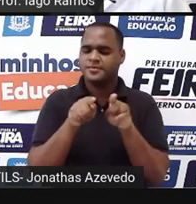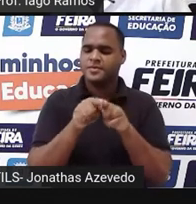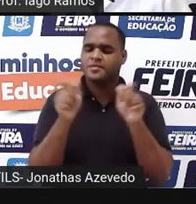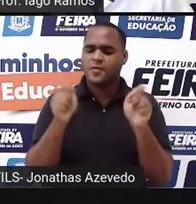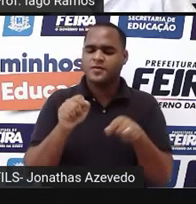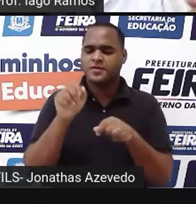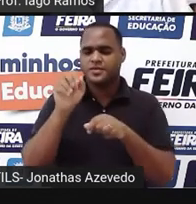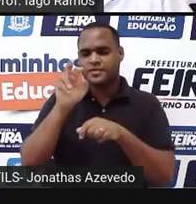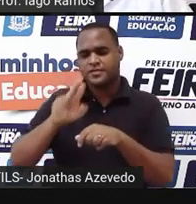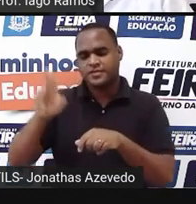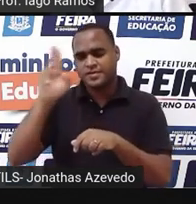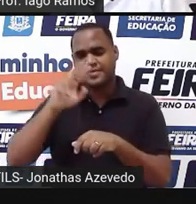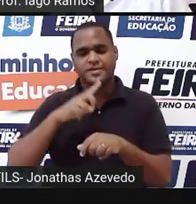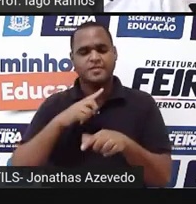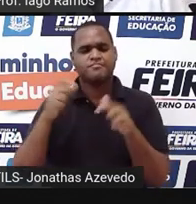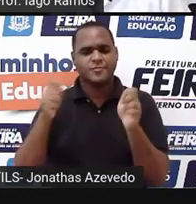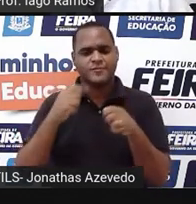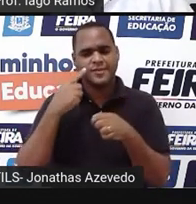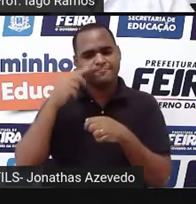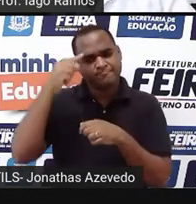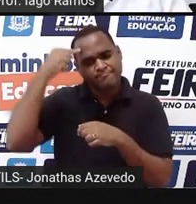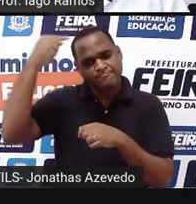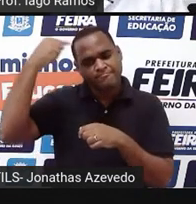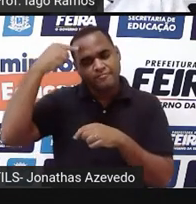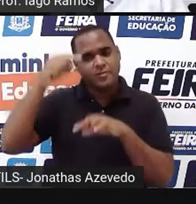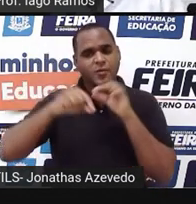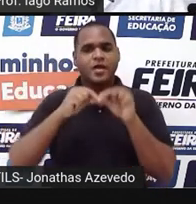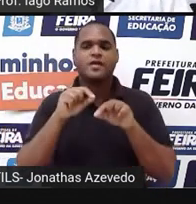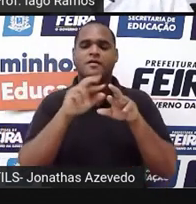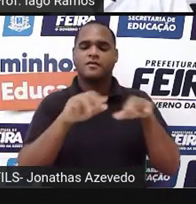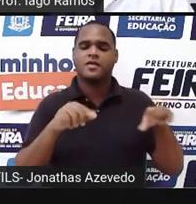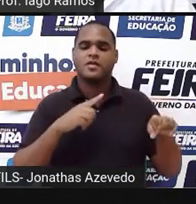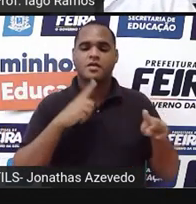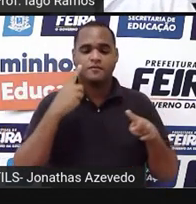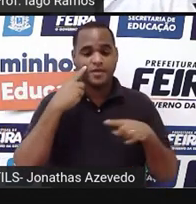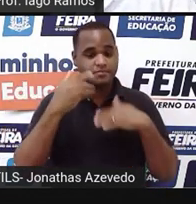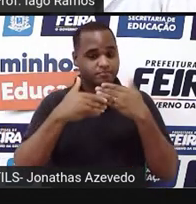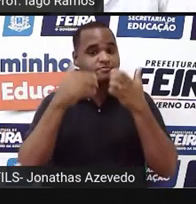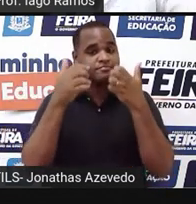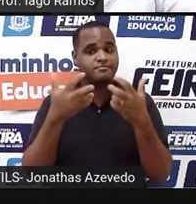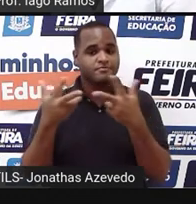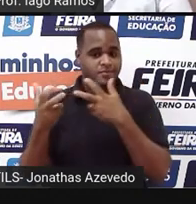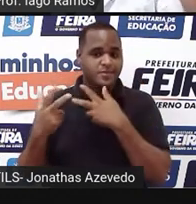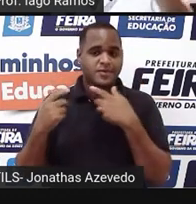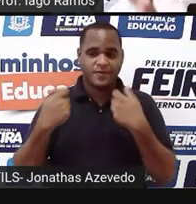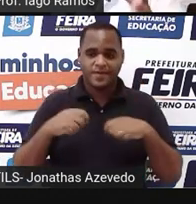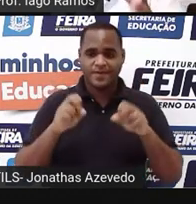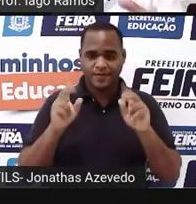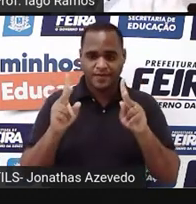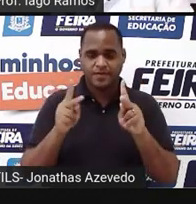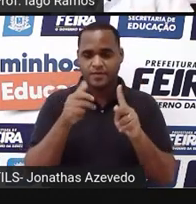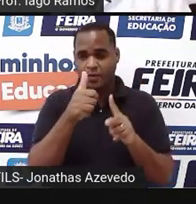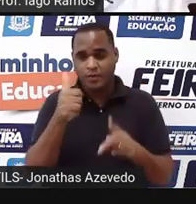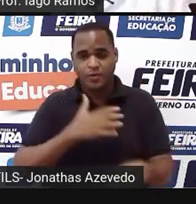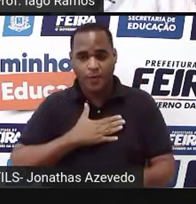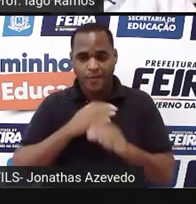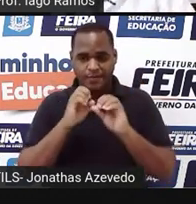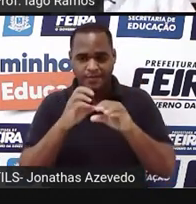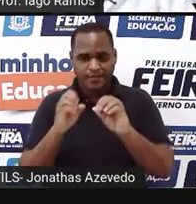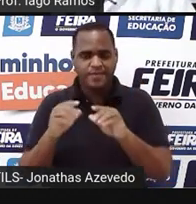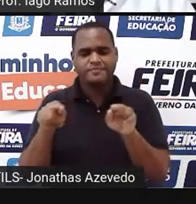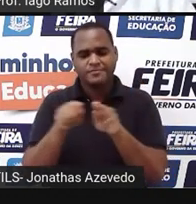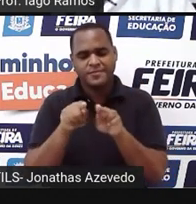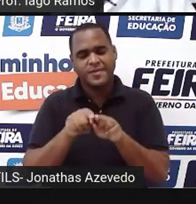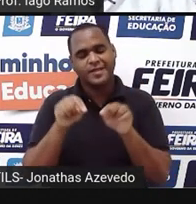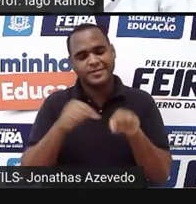usar depois para poder relembrar dessas coisas quando você precisar, certo? Curtiu a nossa aula? A gente